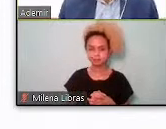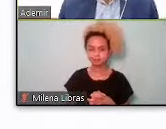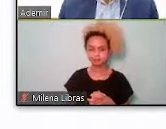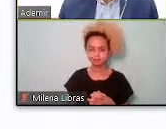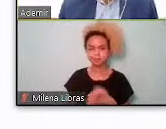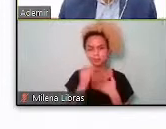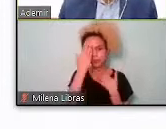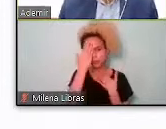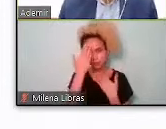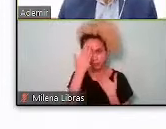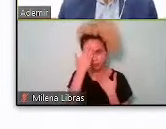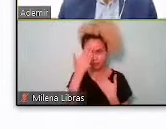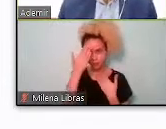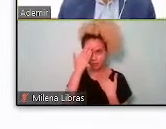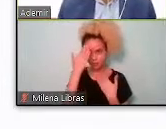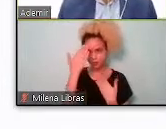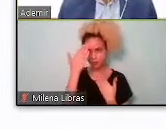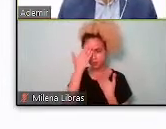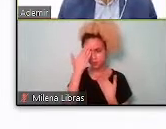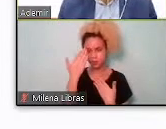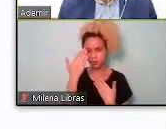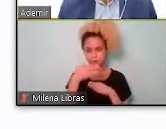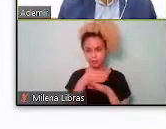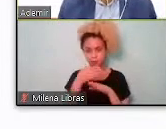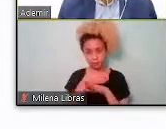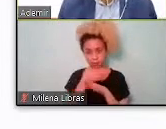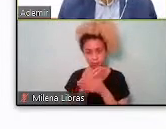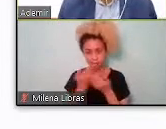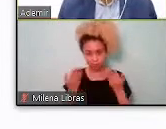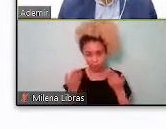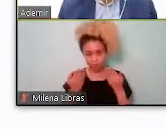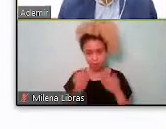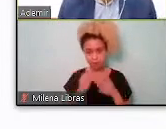Eu agradeço a participação de todos.